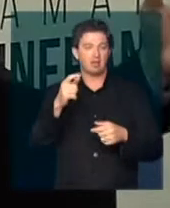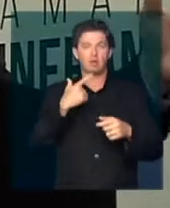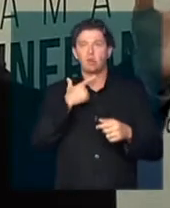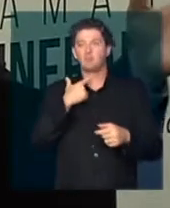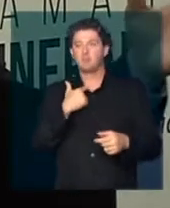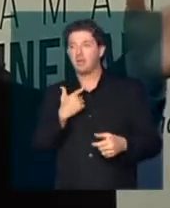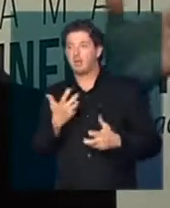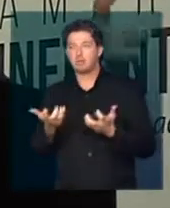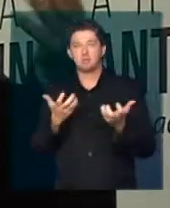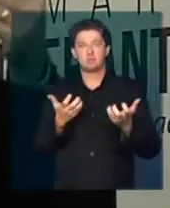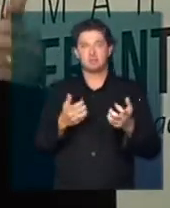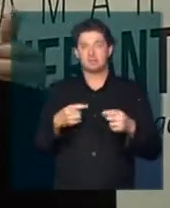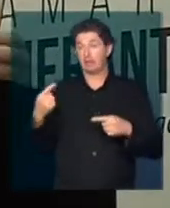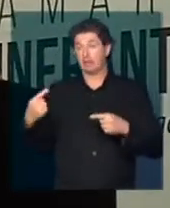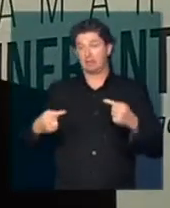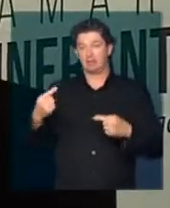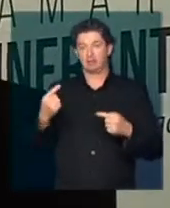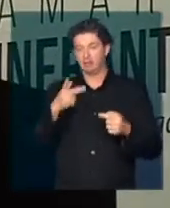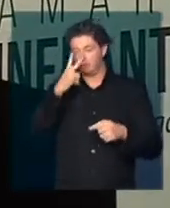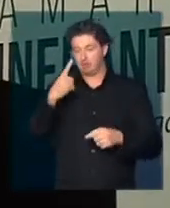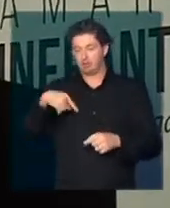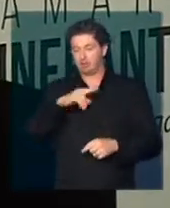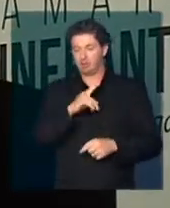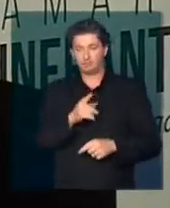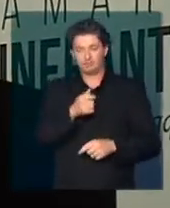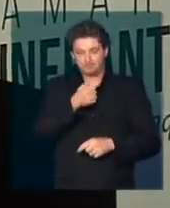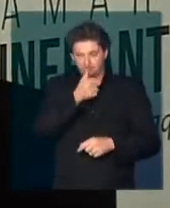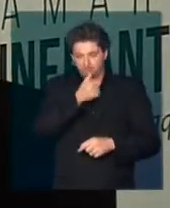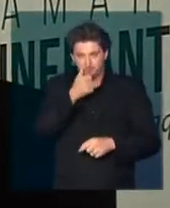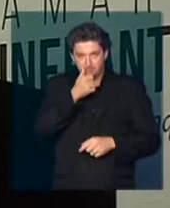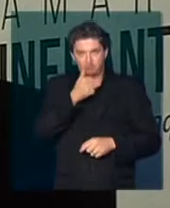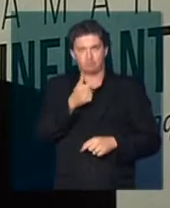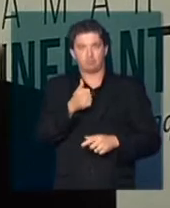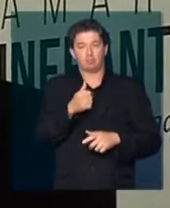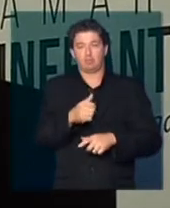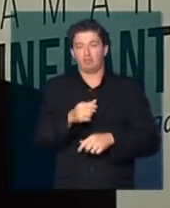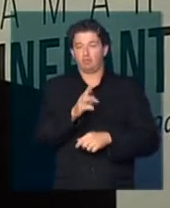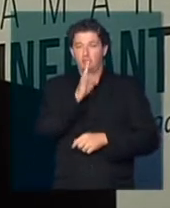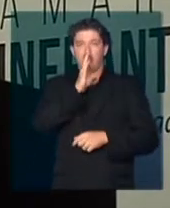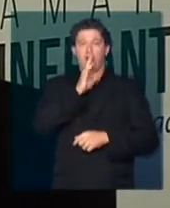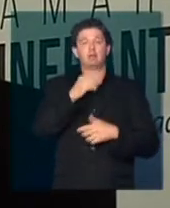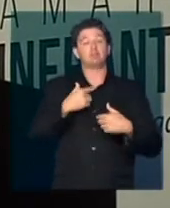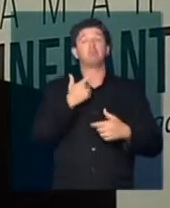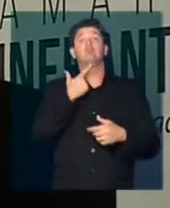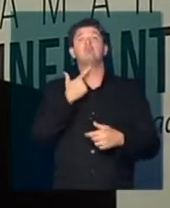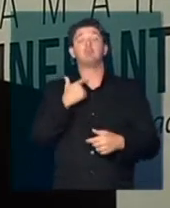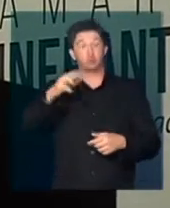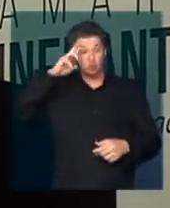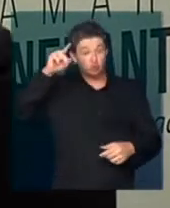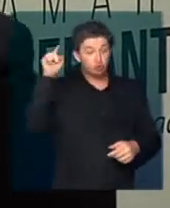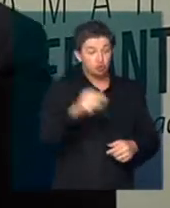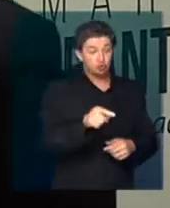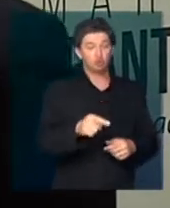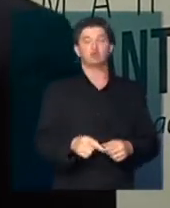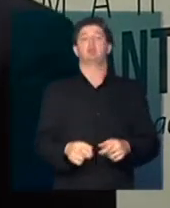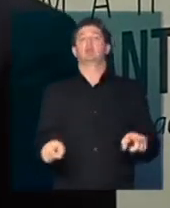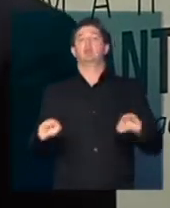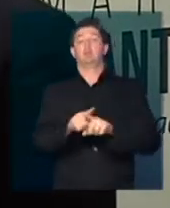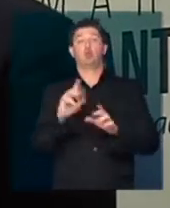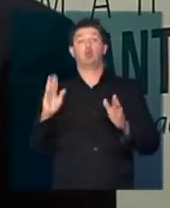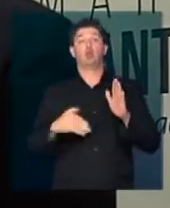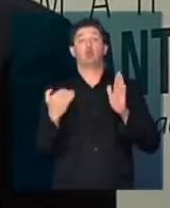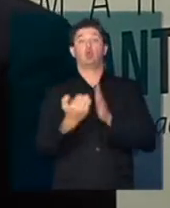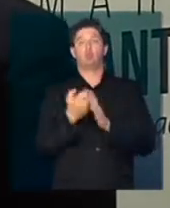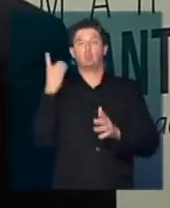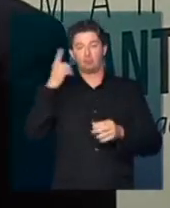acabam nos engolindo nessa dinâmica tão perversa. Eu espero e desejo que o senhor e todos os congressistas